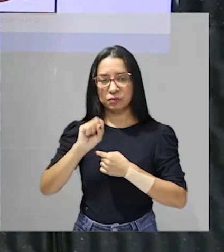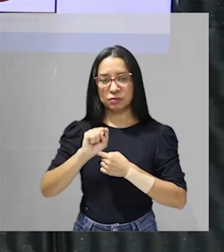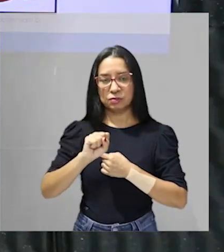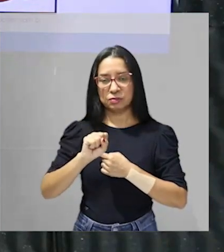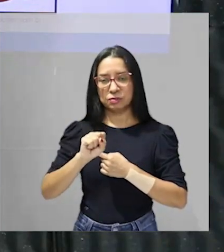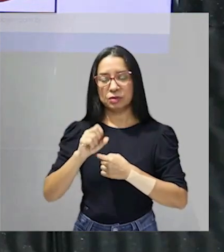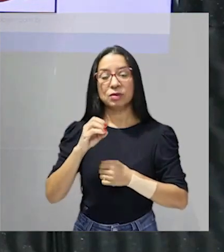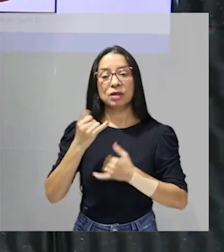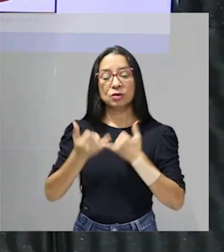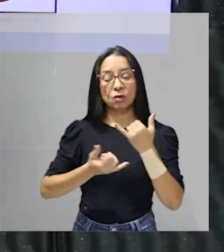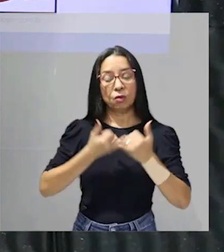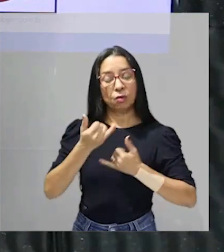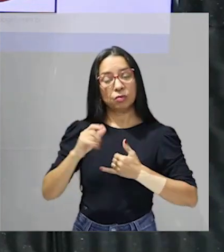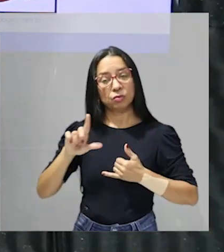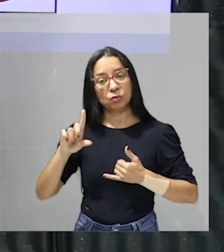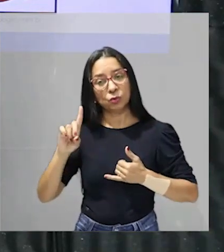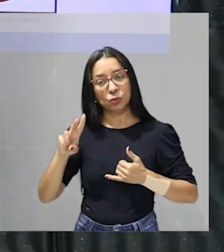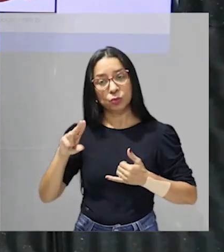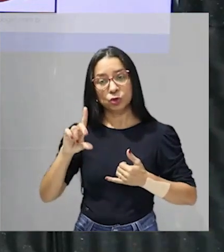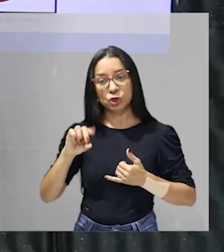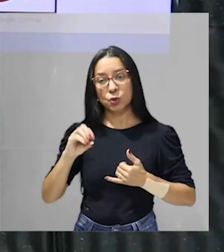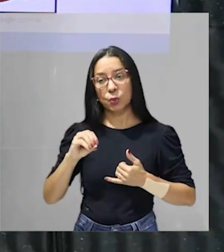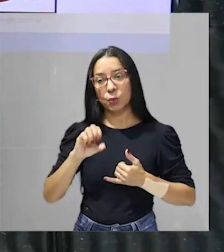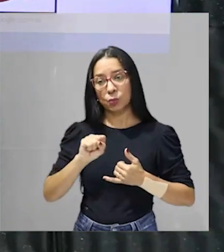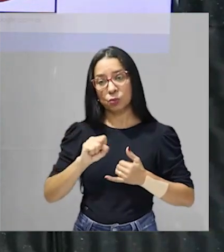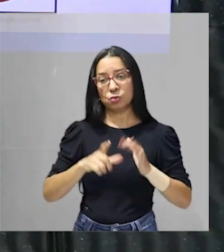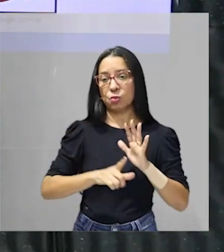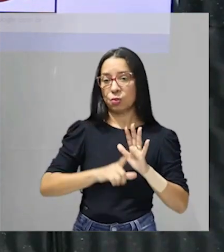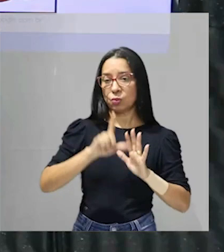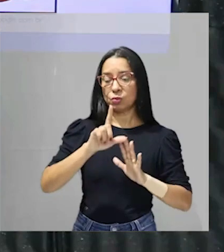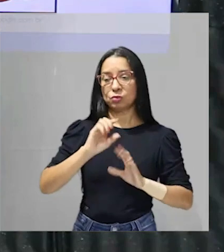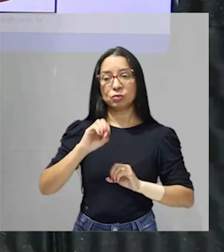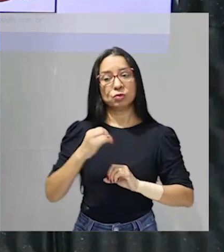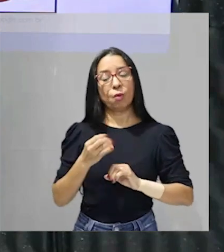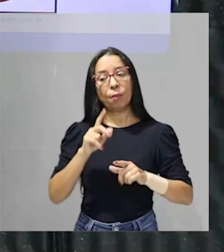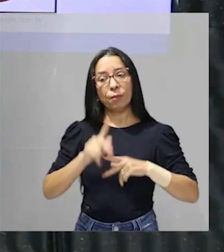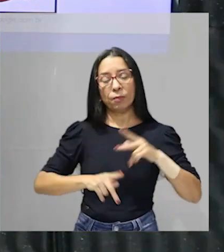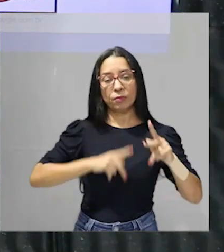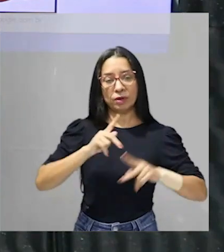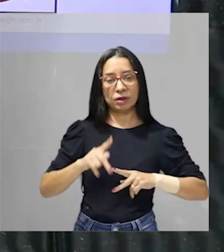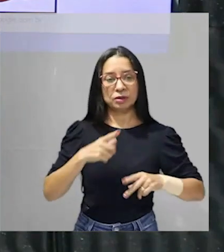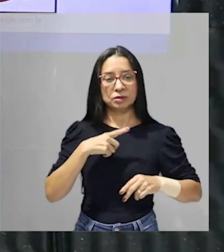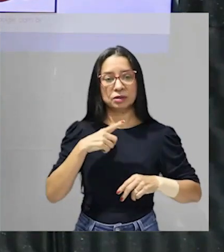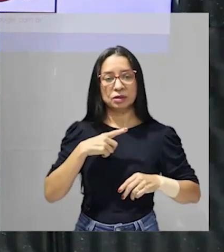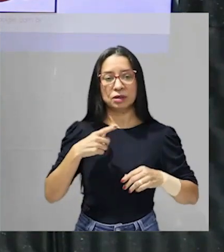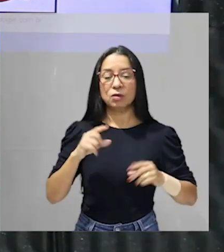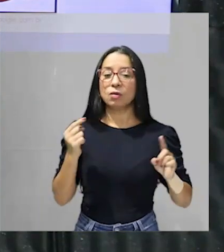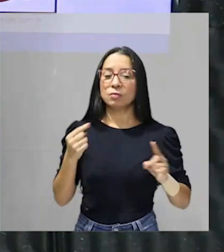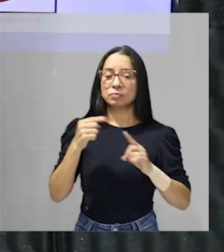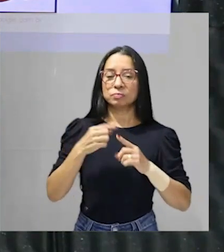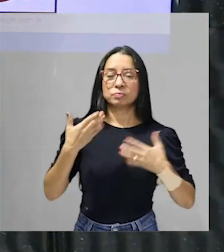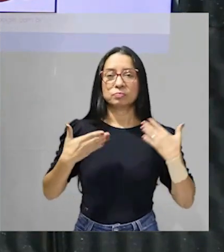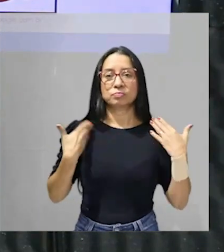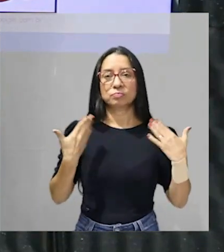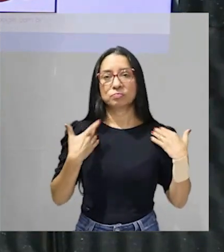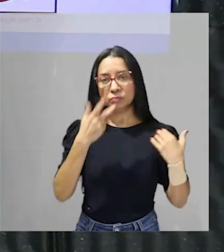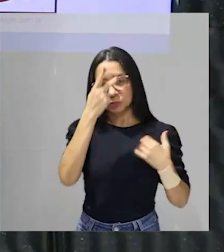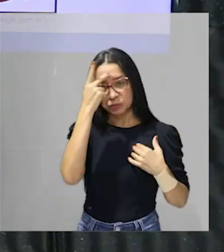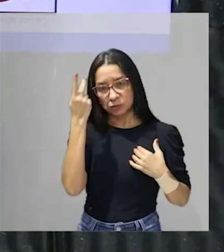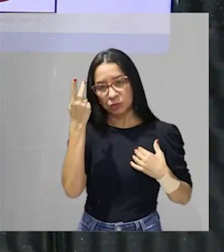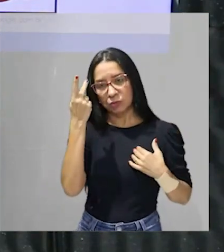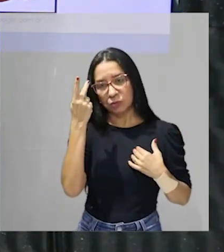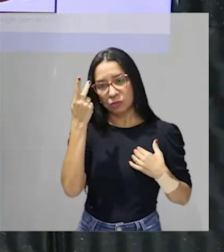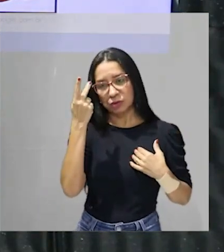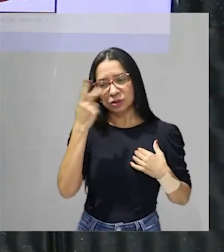são jogos lúdicos ou jogos populares que tem como objetivo divertir os jogadores Recreativo